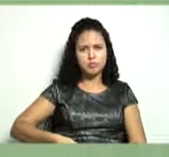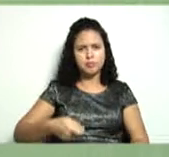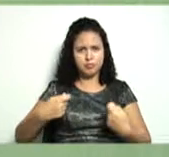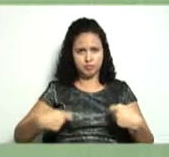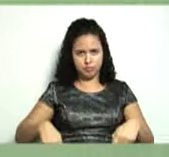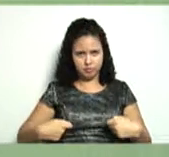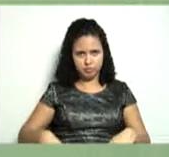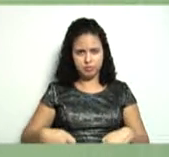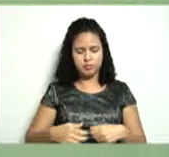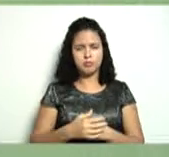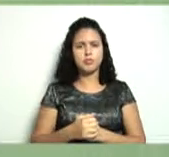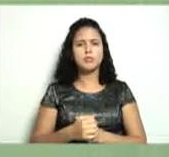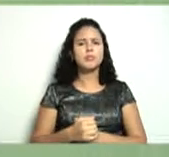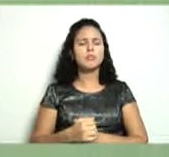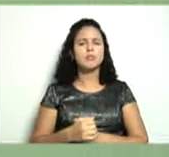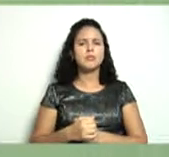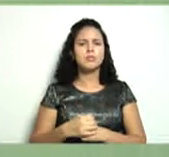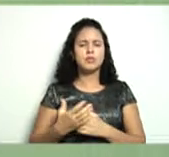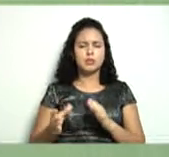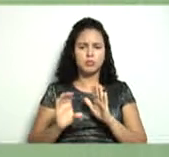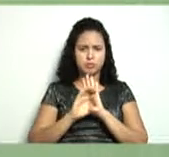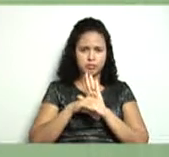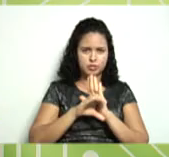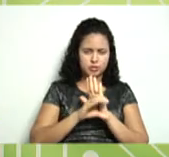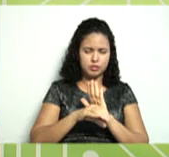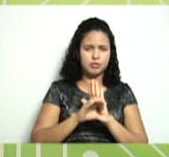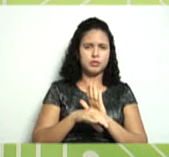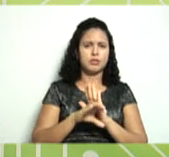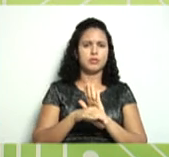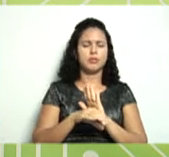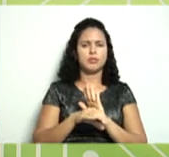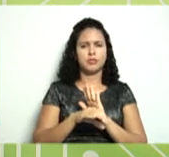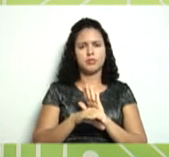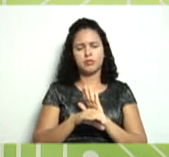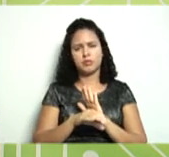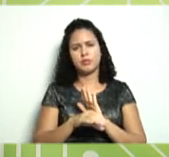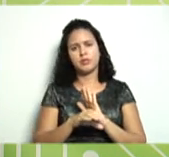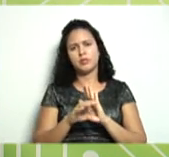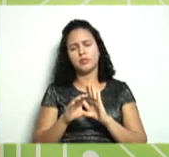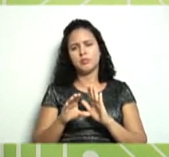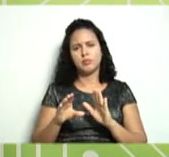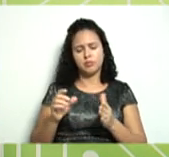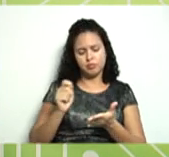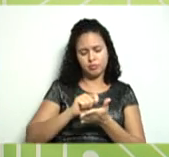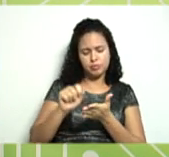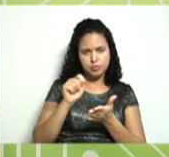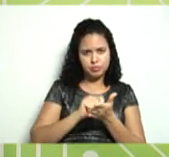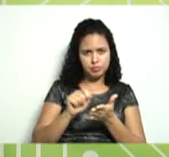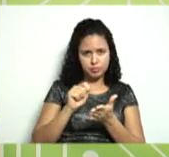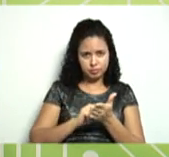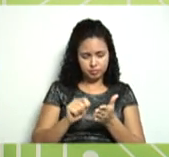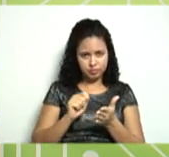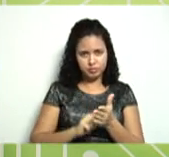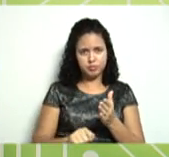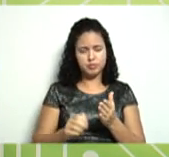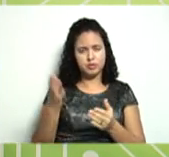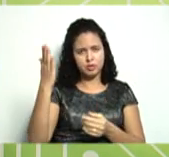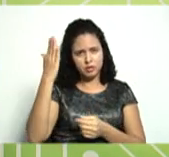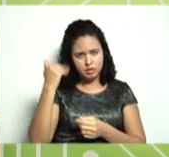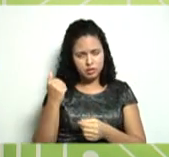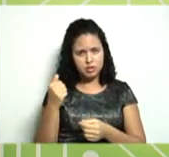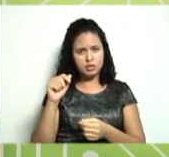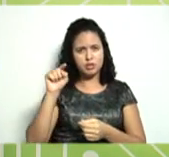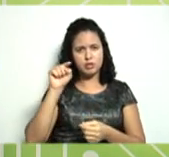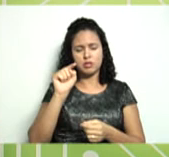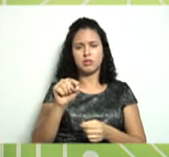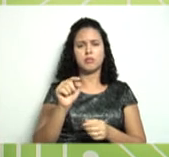necessário. Então, esse seria o conceito que deveria ter chegado até nós e que ainda não chegou, mas eu sei que você,